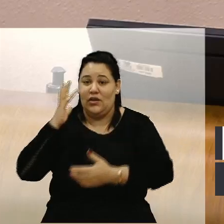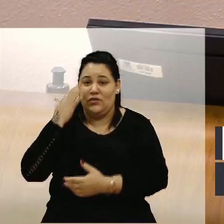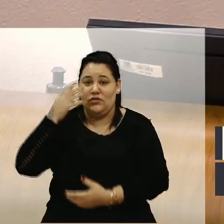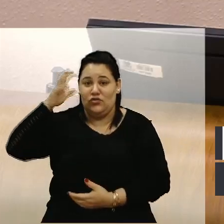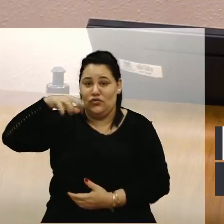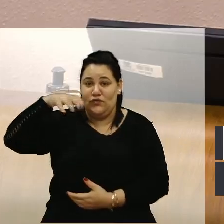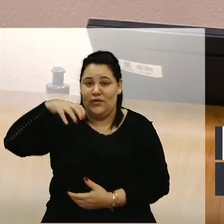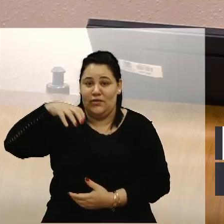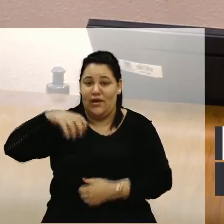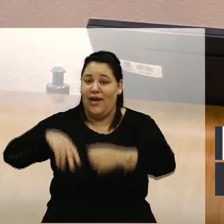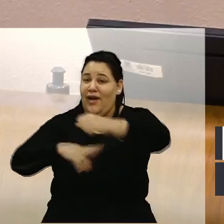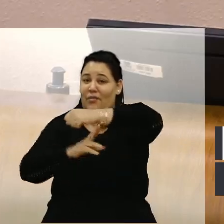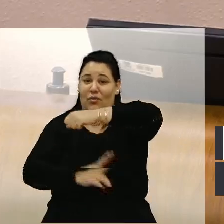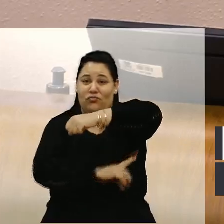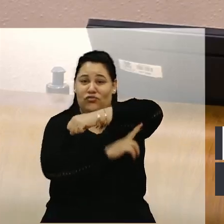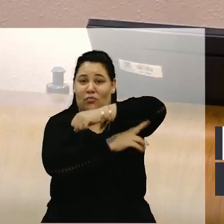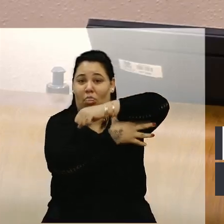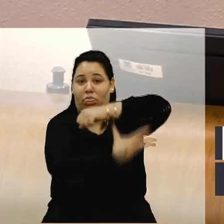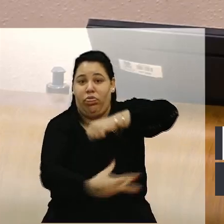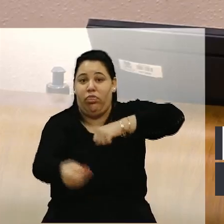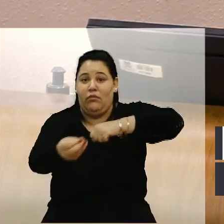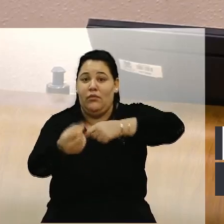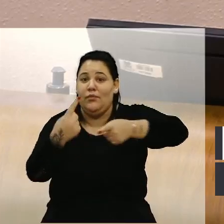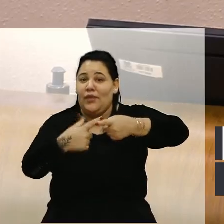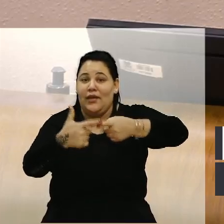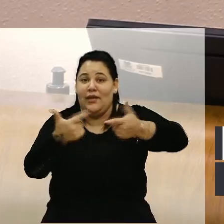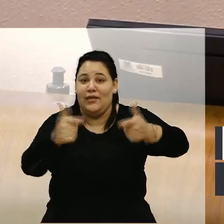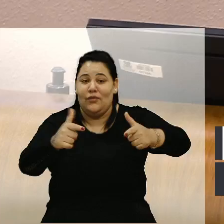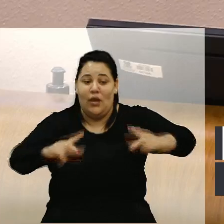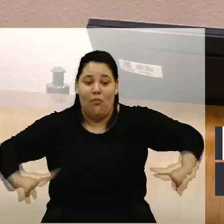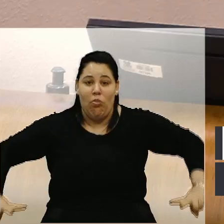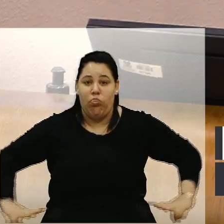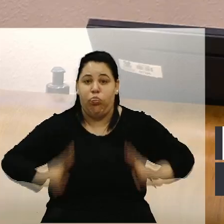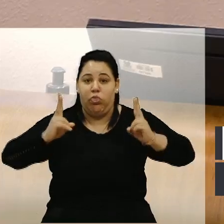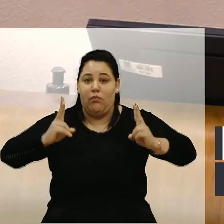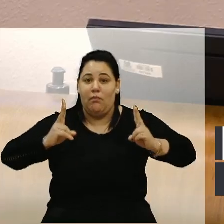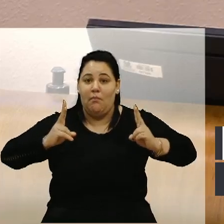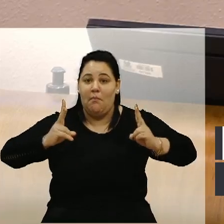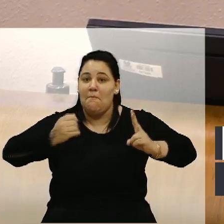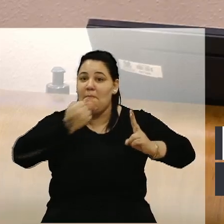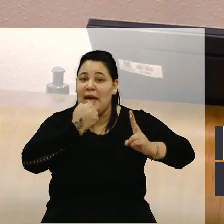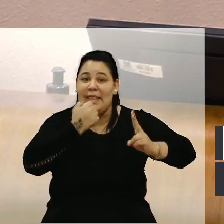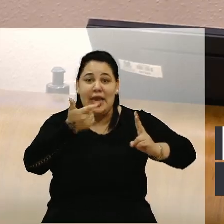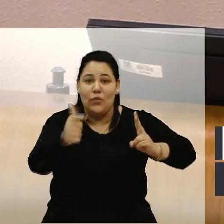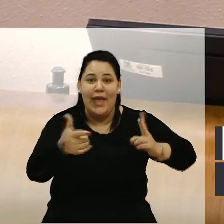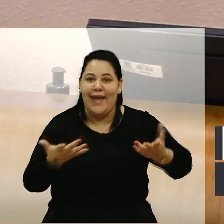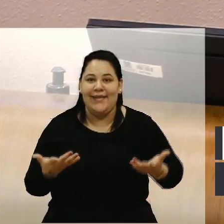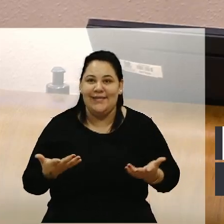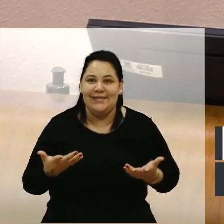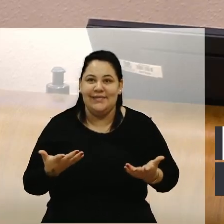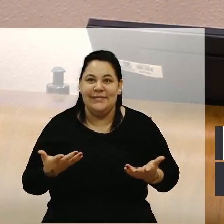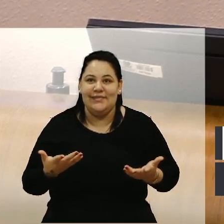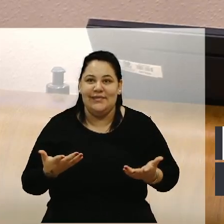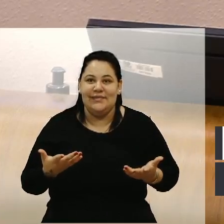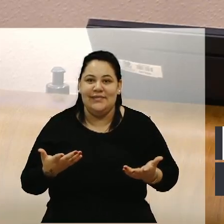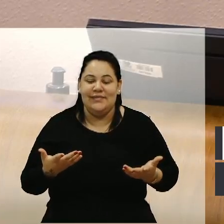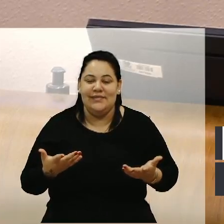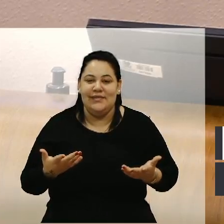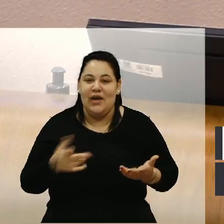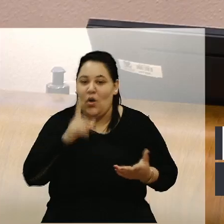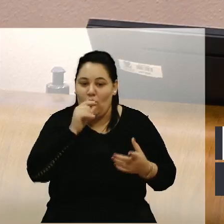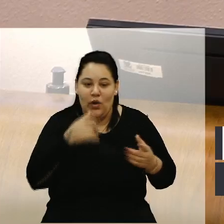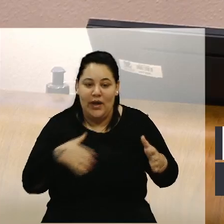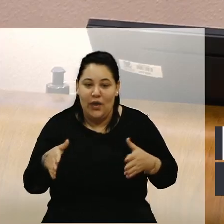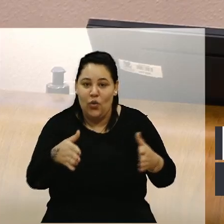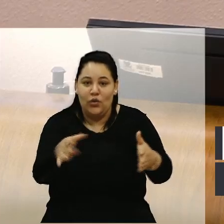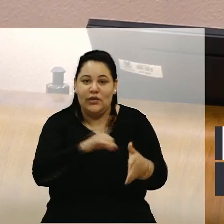levado embora. Porque não tem contenção de concreto lá, é inacreditável. Represar o rio. O rio tem 200 metros de